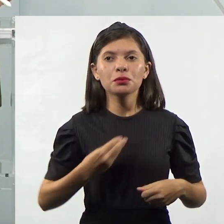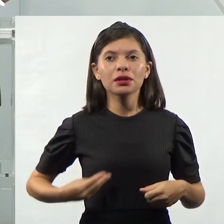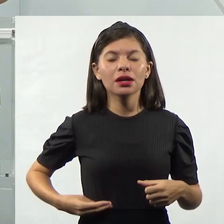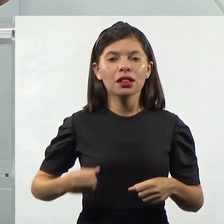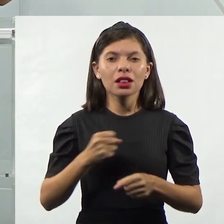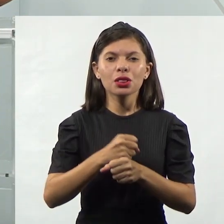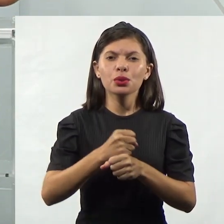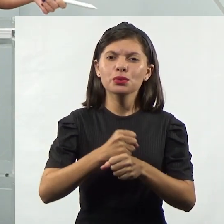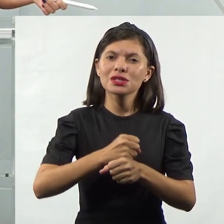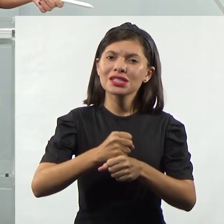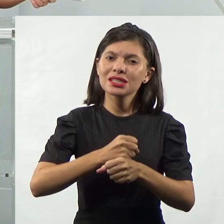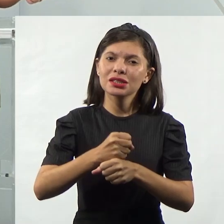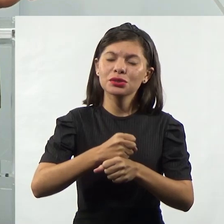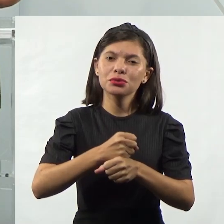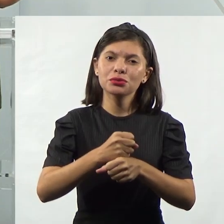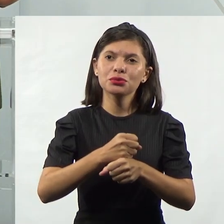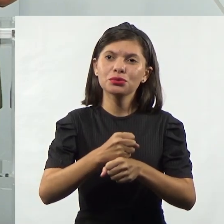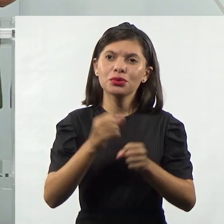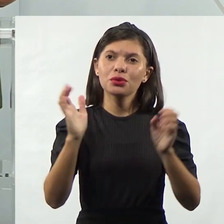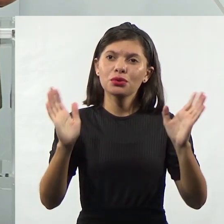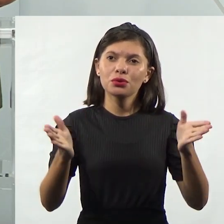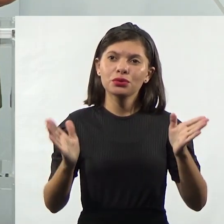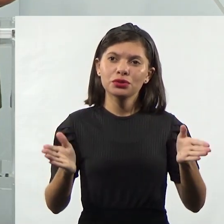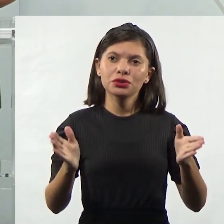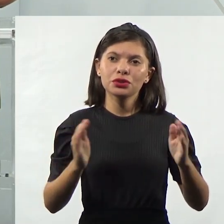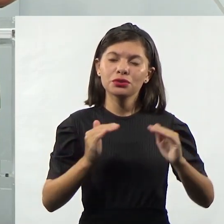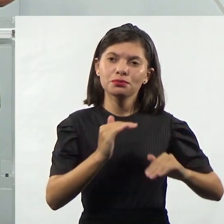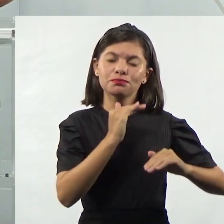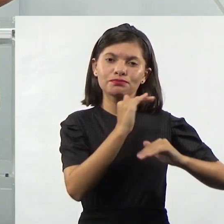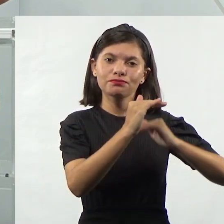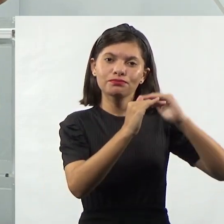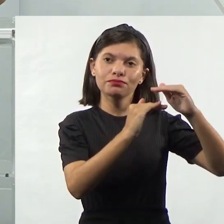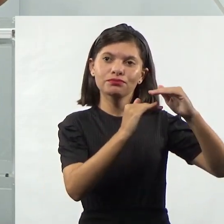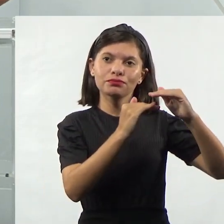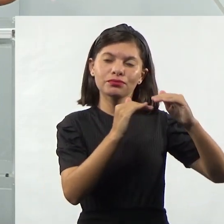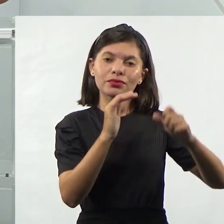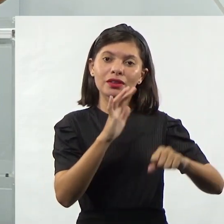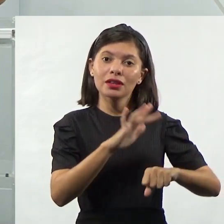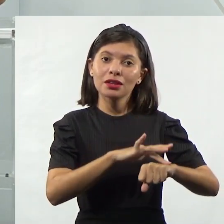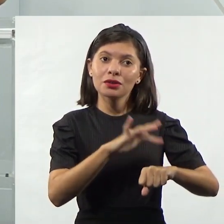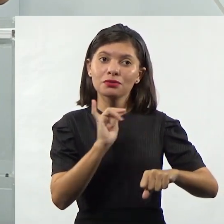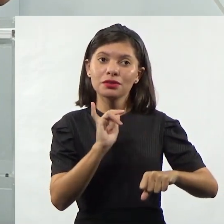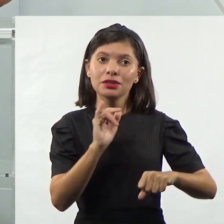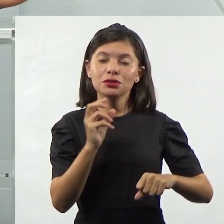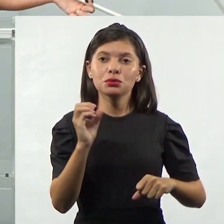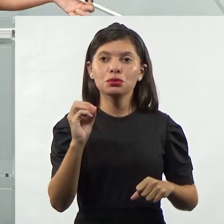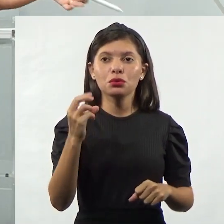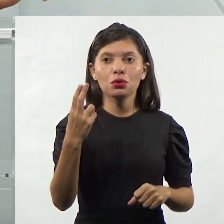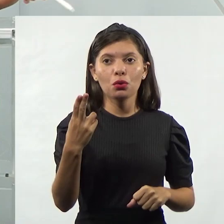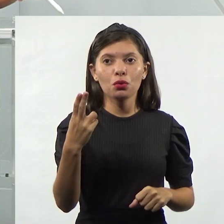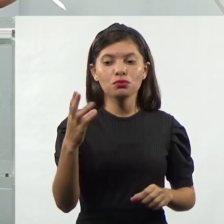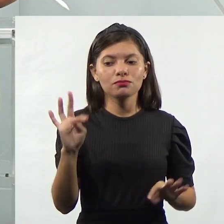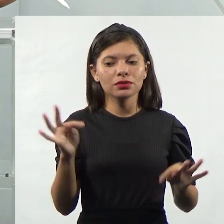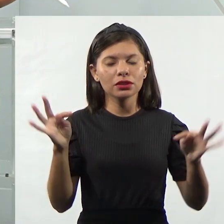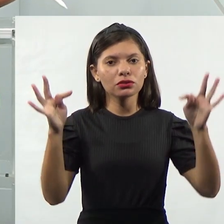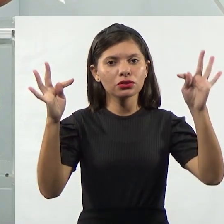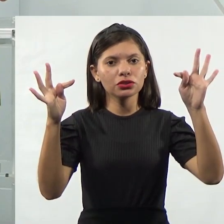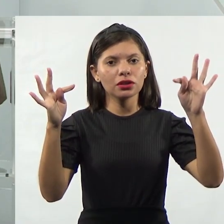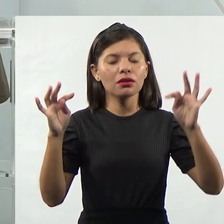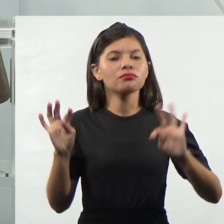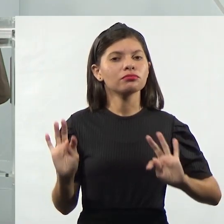cá, os processos administrativos e judiciais, processos em geral, são físicos ou